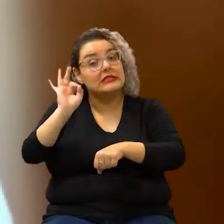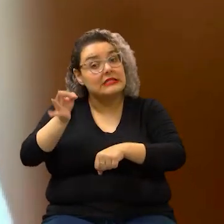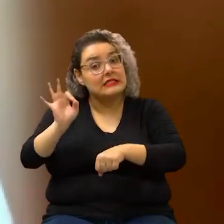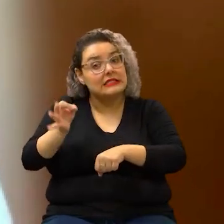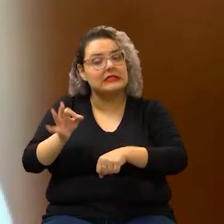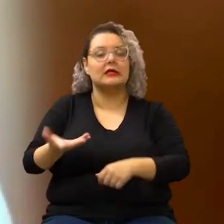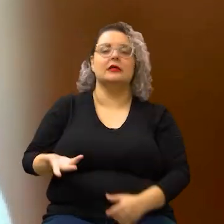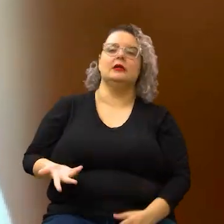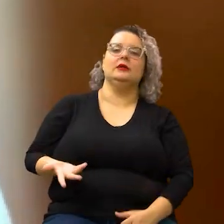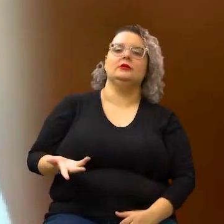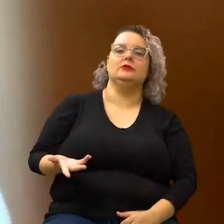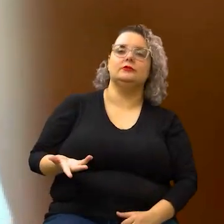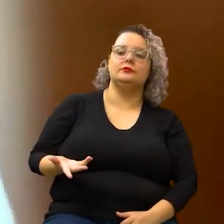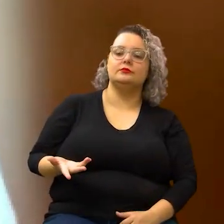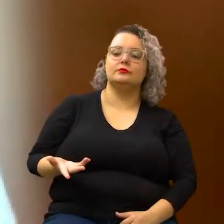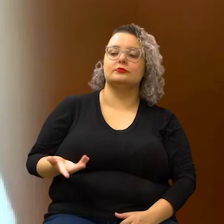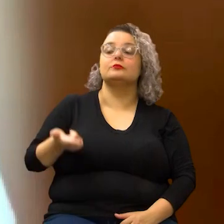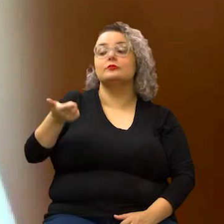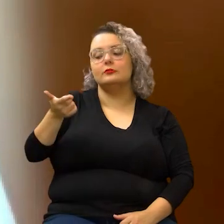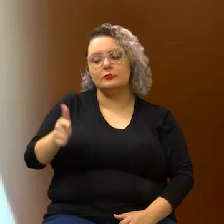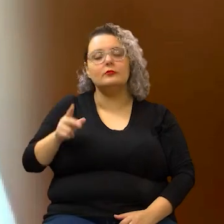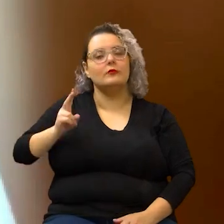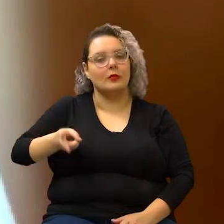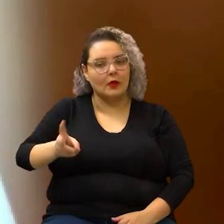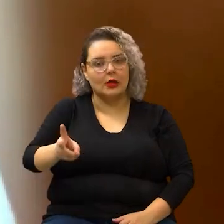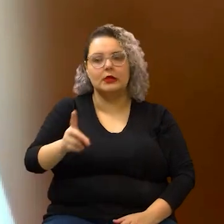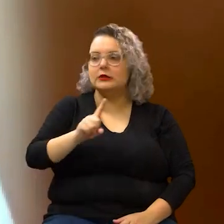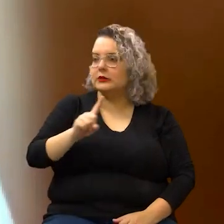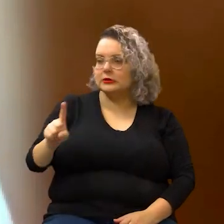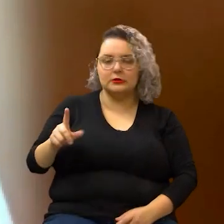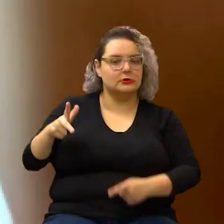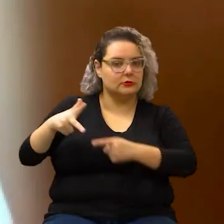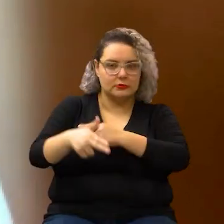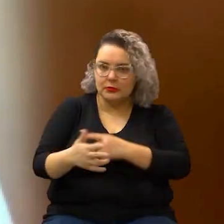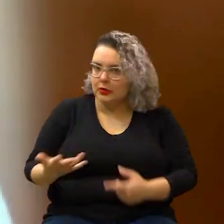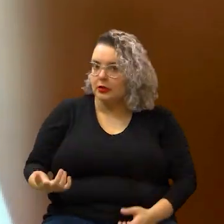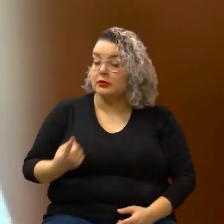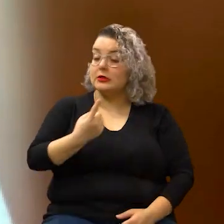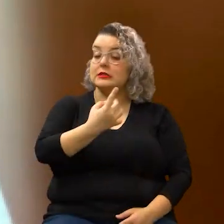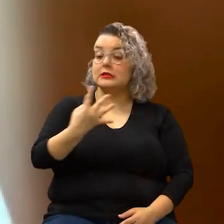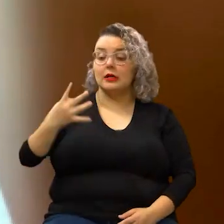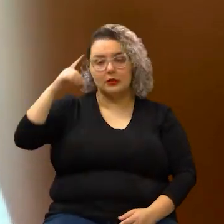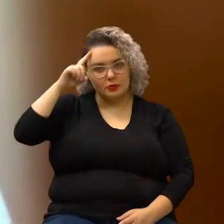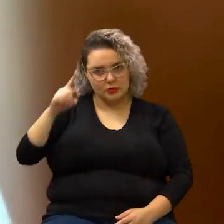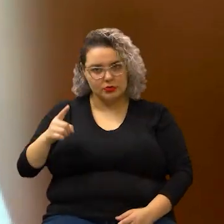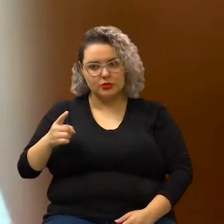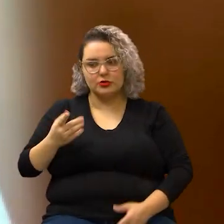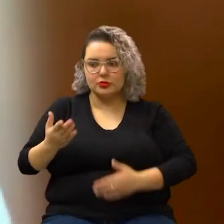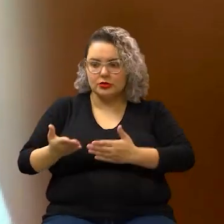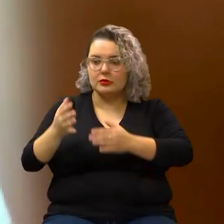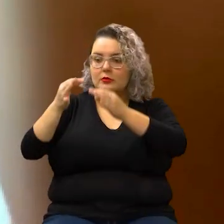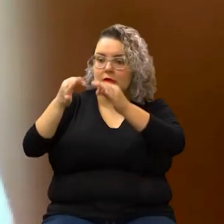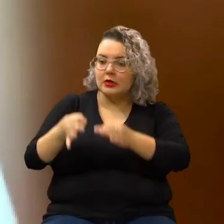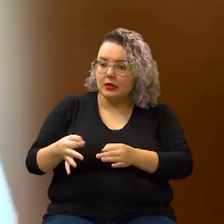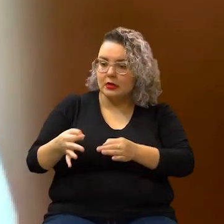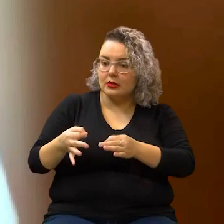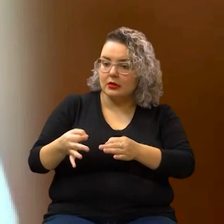medicamento nos horários corretos, continuamente, sem interrupção, durante esses 14 dias.